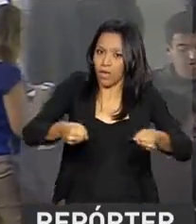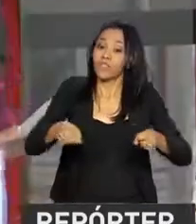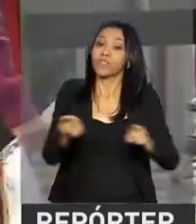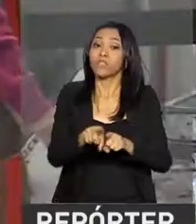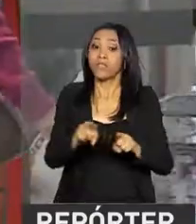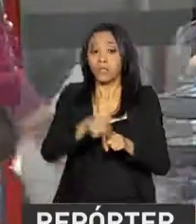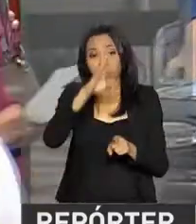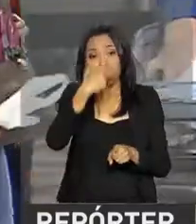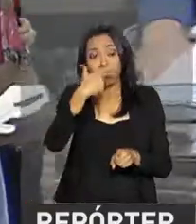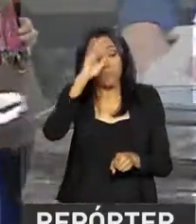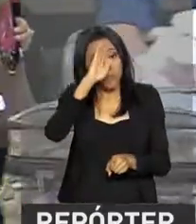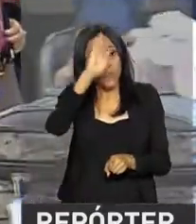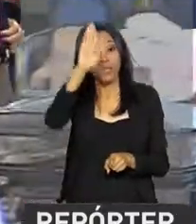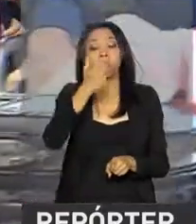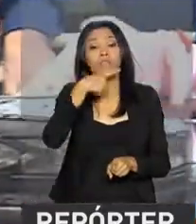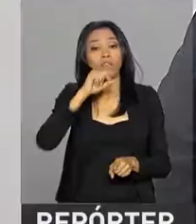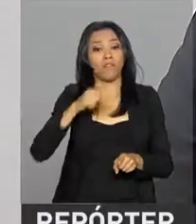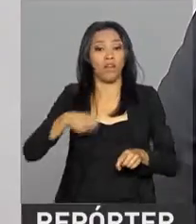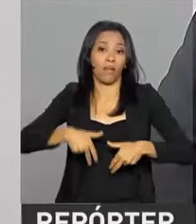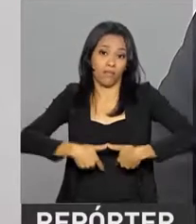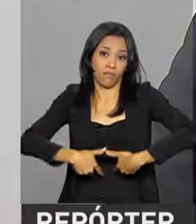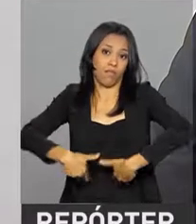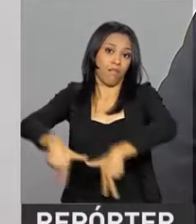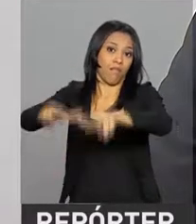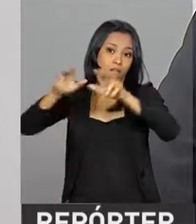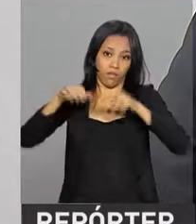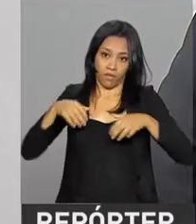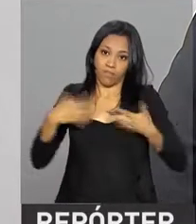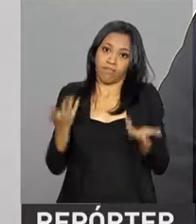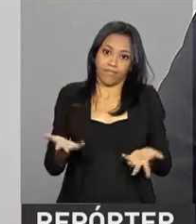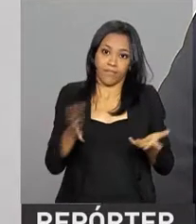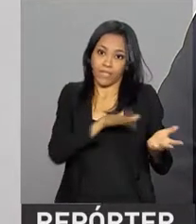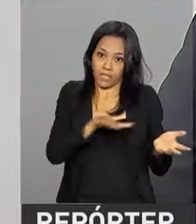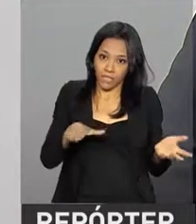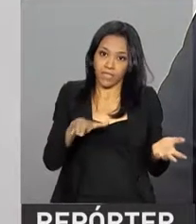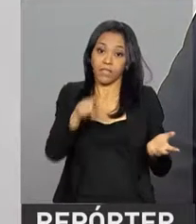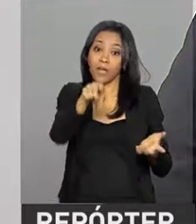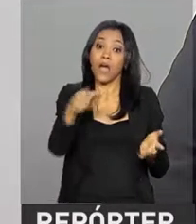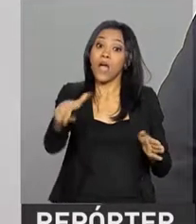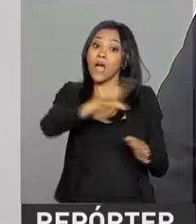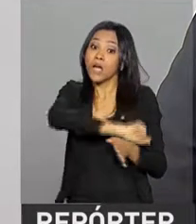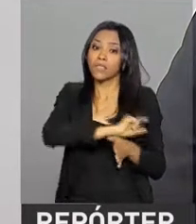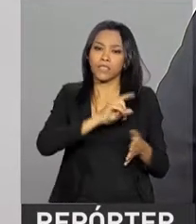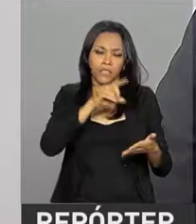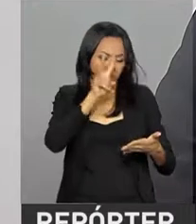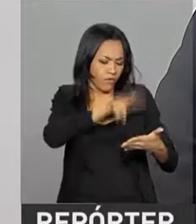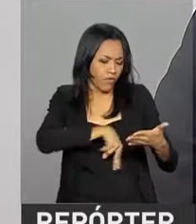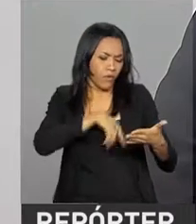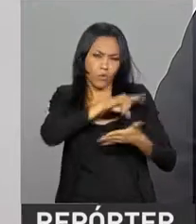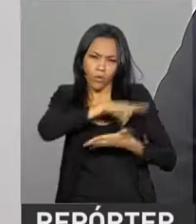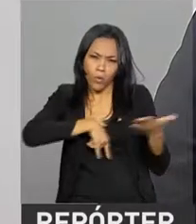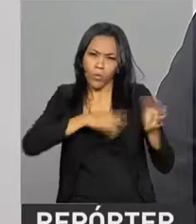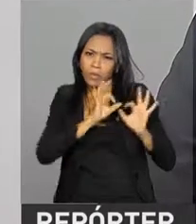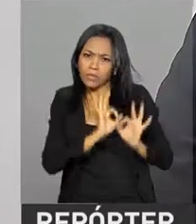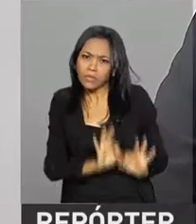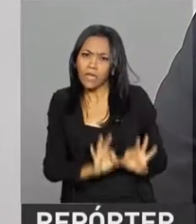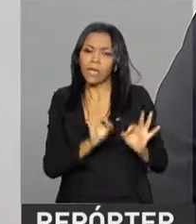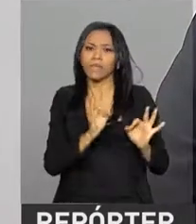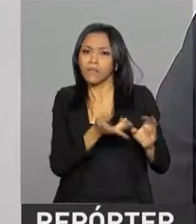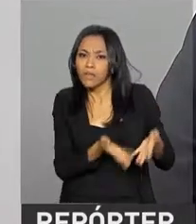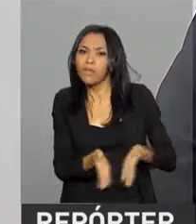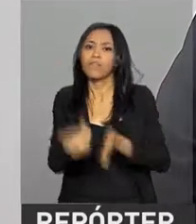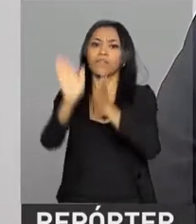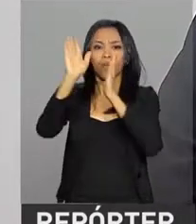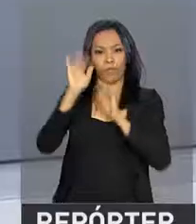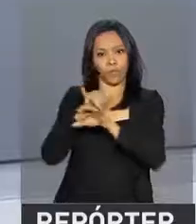quem vai estar acompanhado de menores de idade. Antes de sair de casa, checa toda a documentação, checa toda a bagagem e vá com tempo